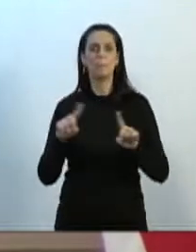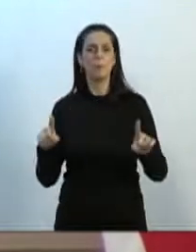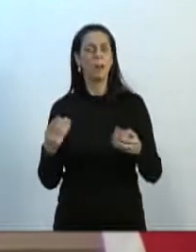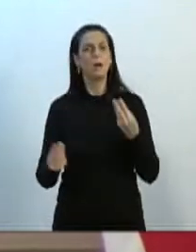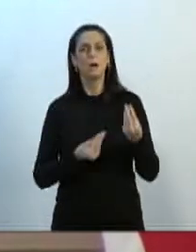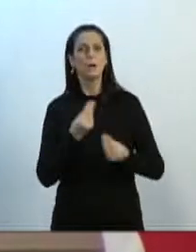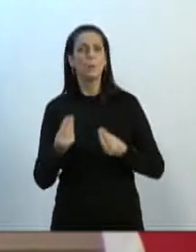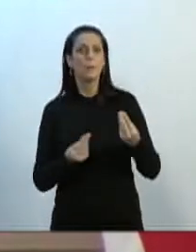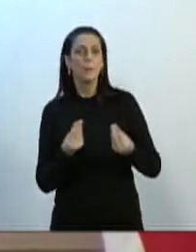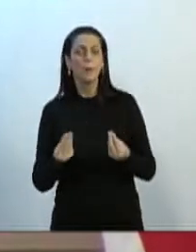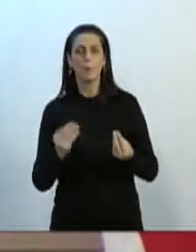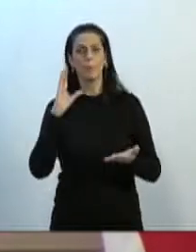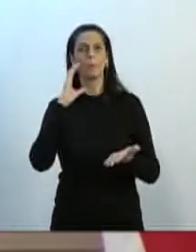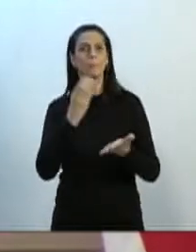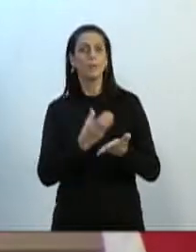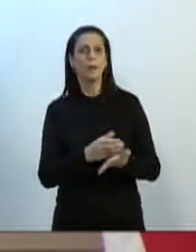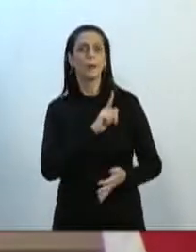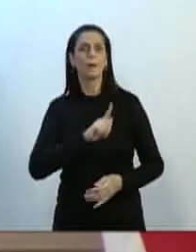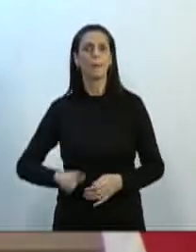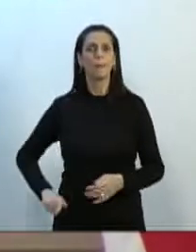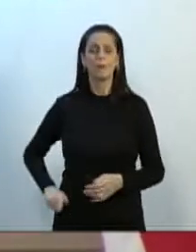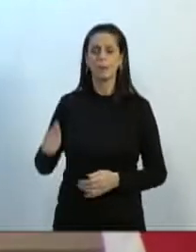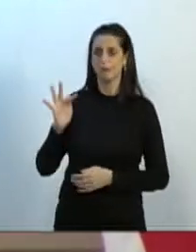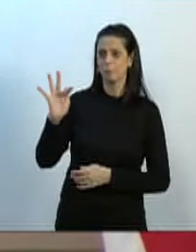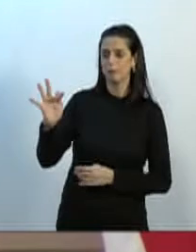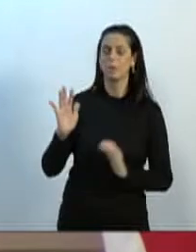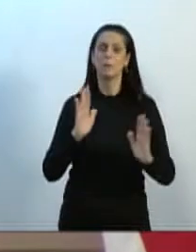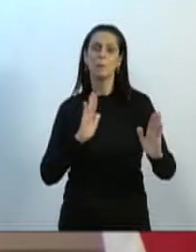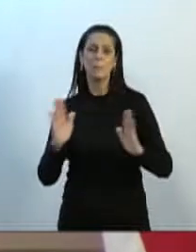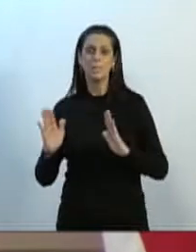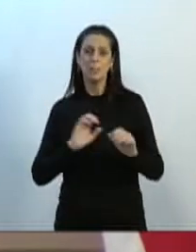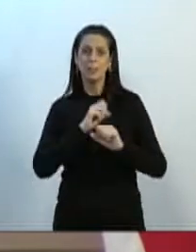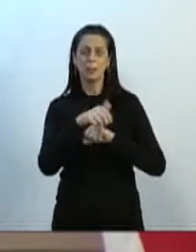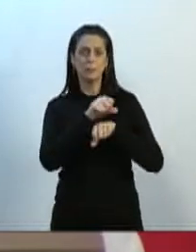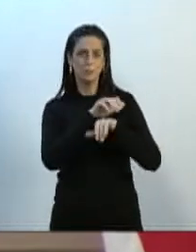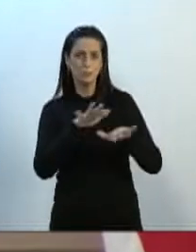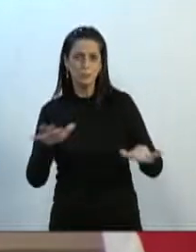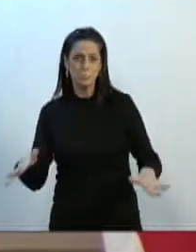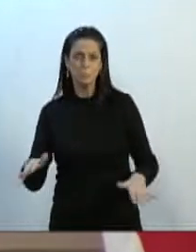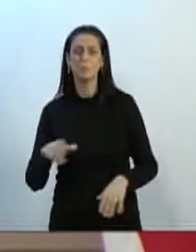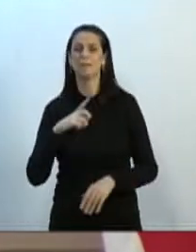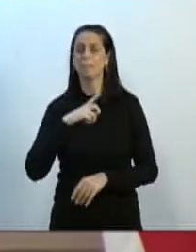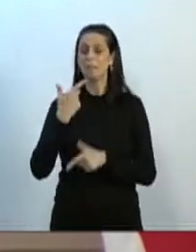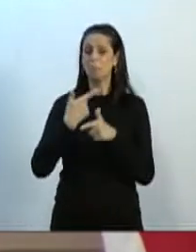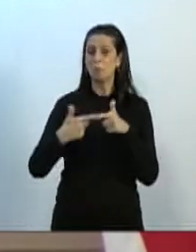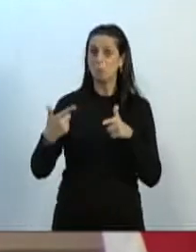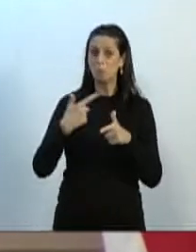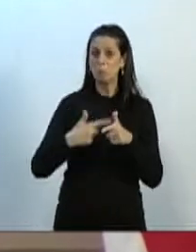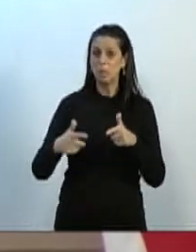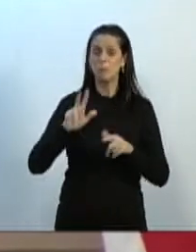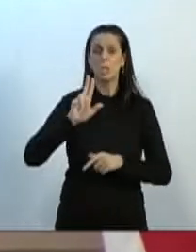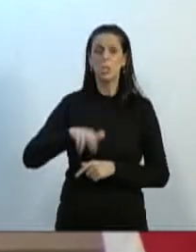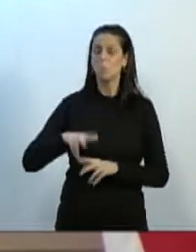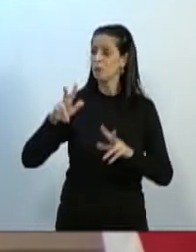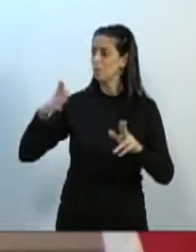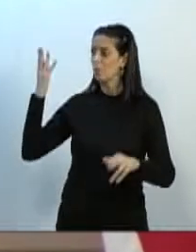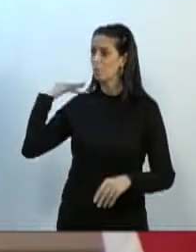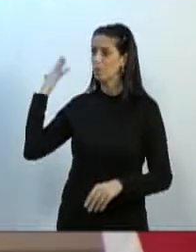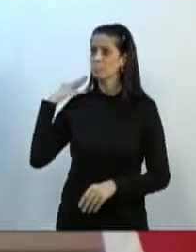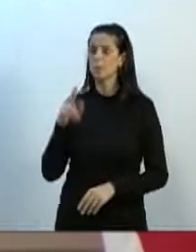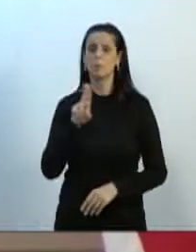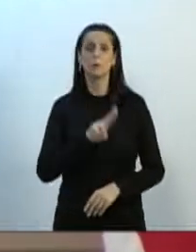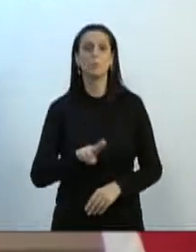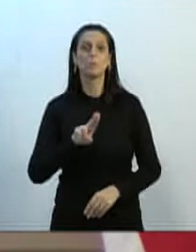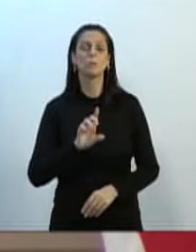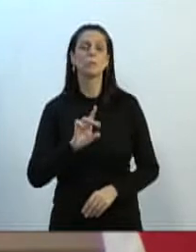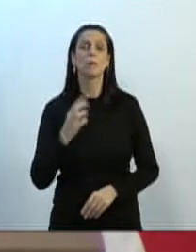governo federal que, em plena pandemia, com uma crise sanitária sem precedentes na história, utiliza apenas 3% do orçamento